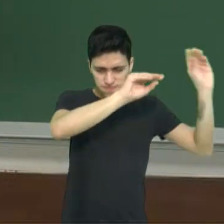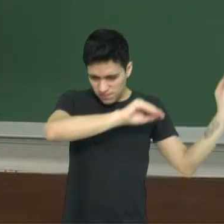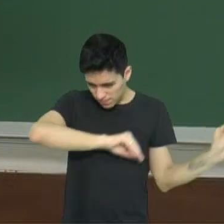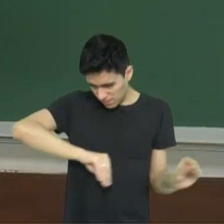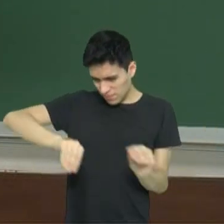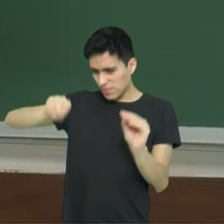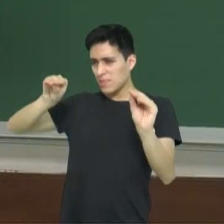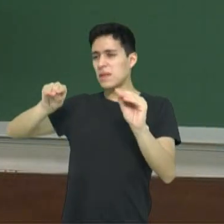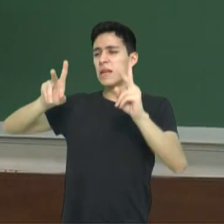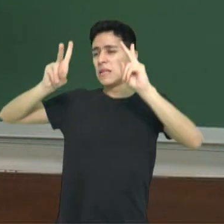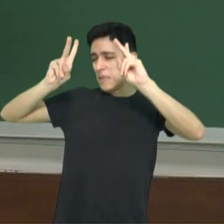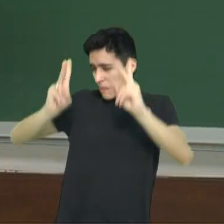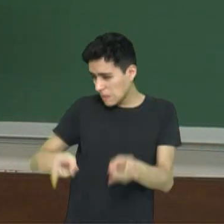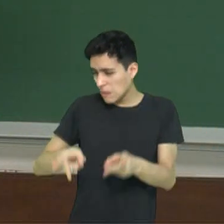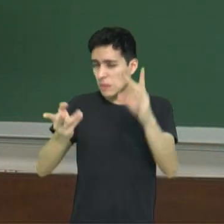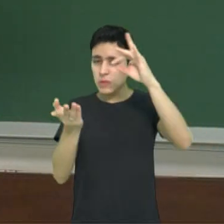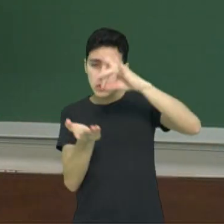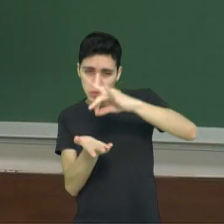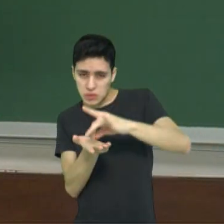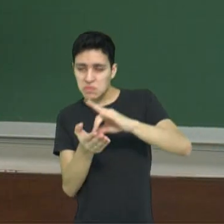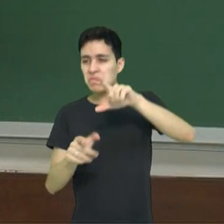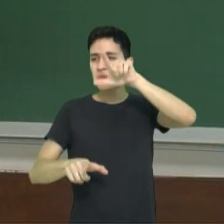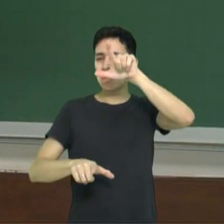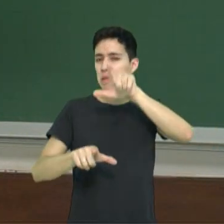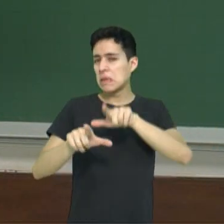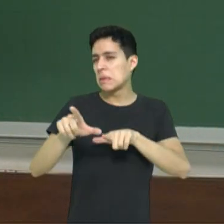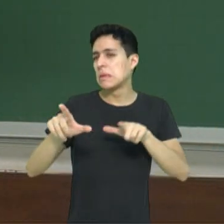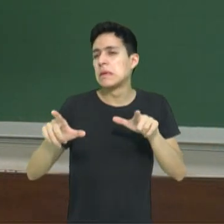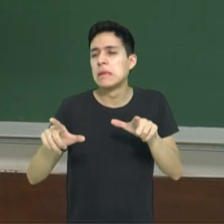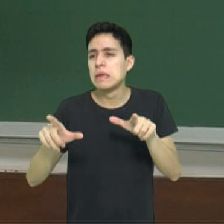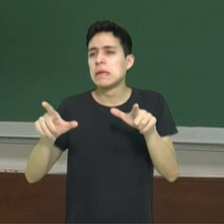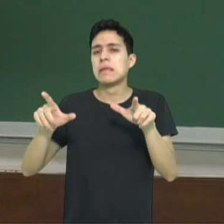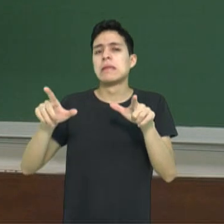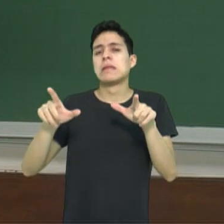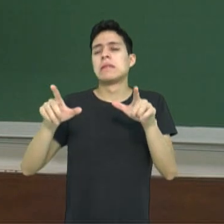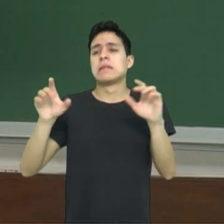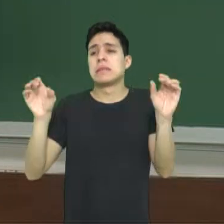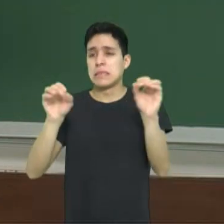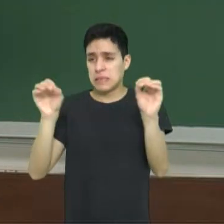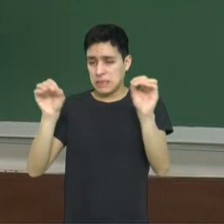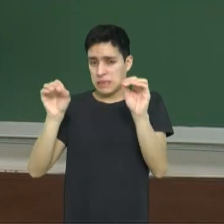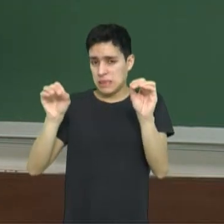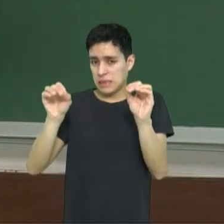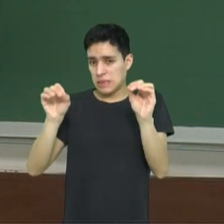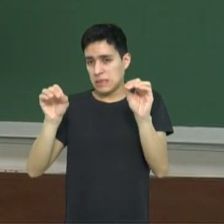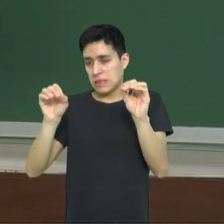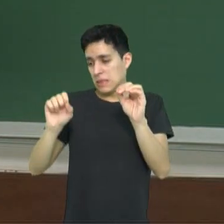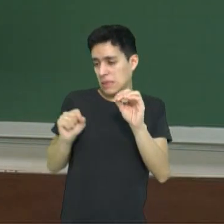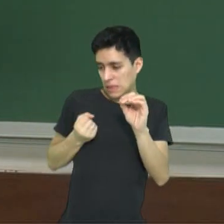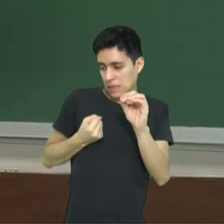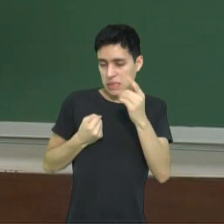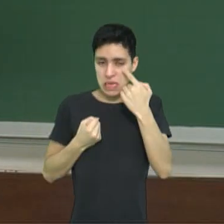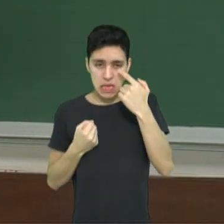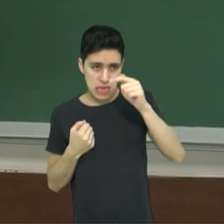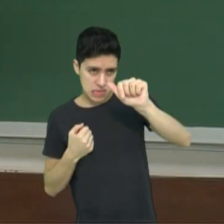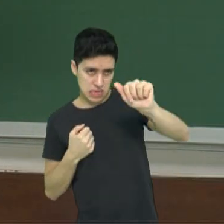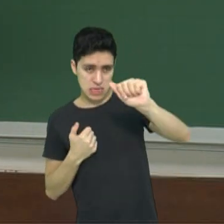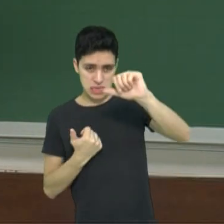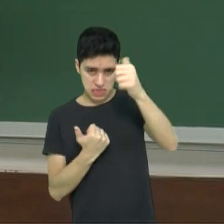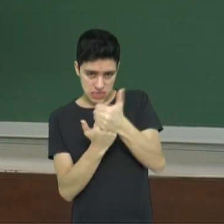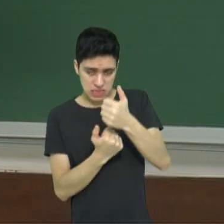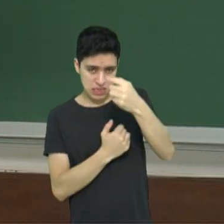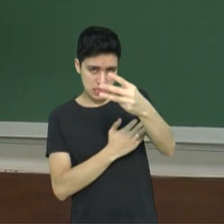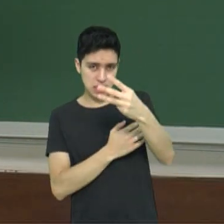naquela original, lembra que não tinha letra sem coeficiente? Então, se você testar nela, olha aqui, ó, no lugar do A,